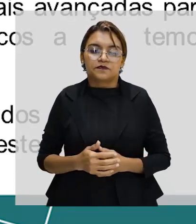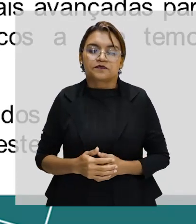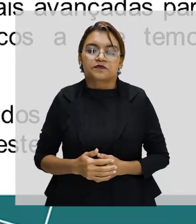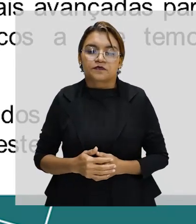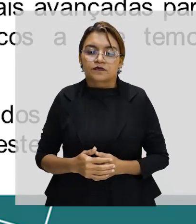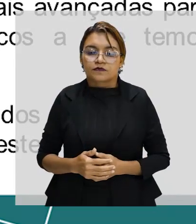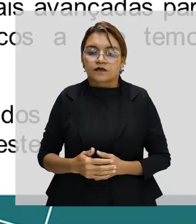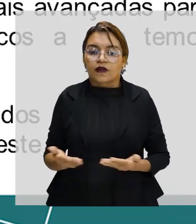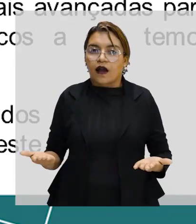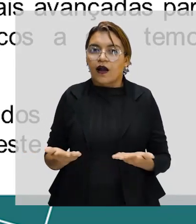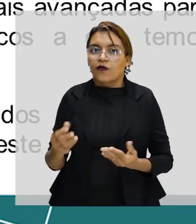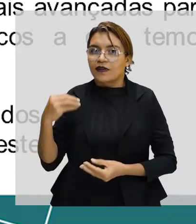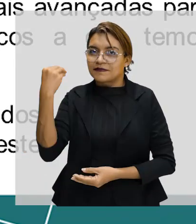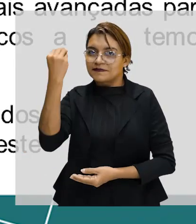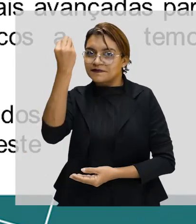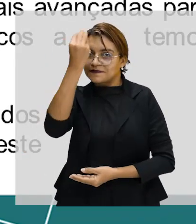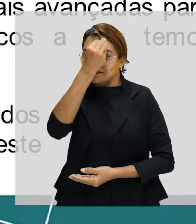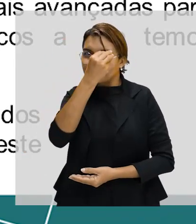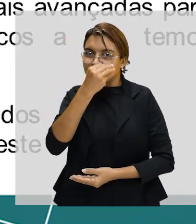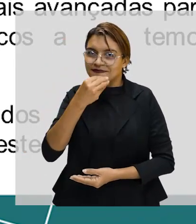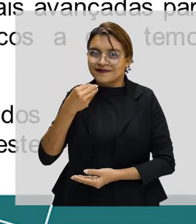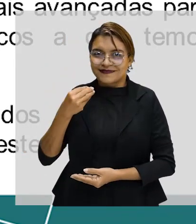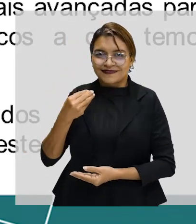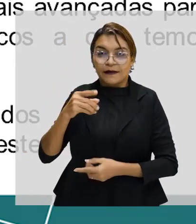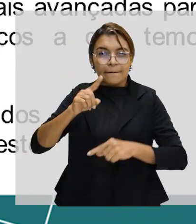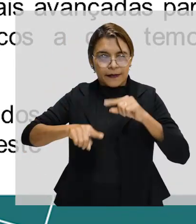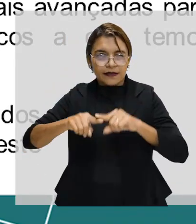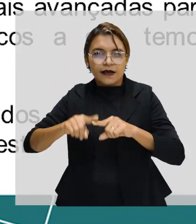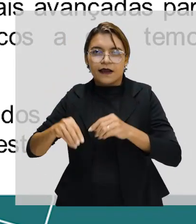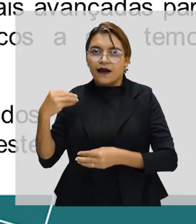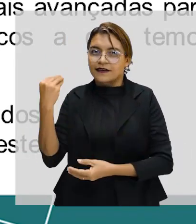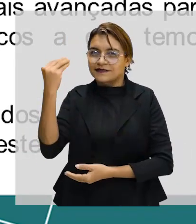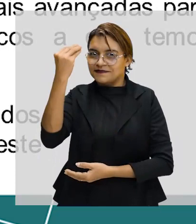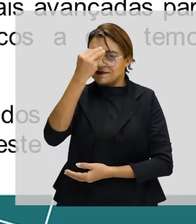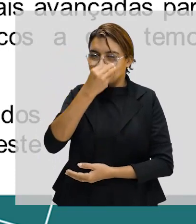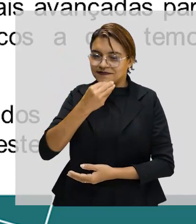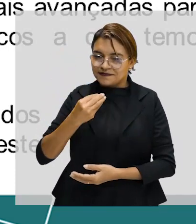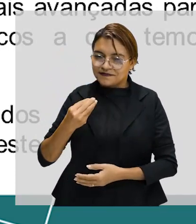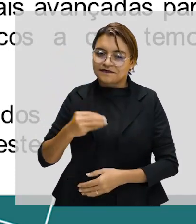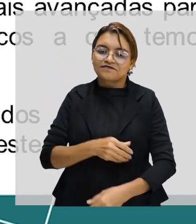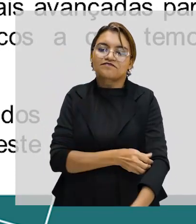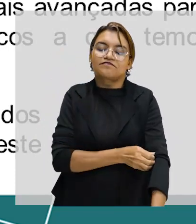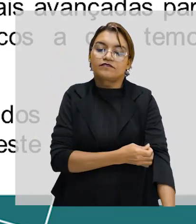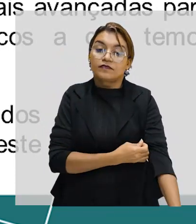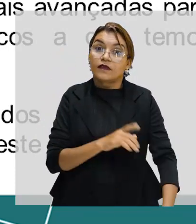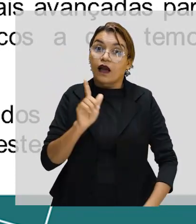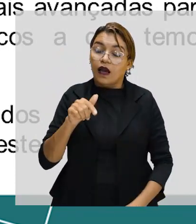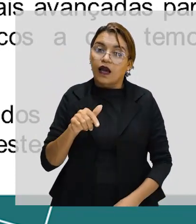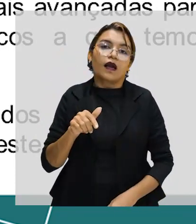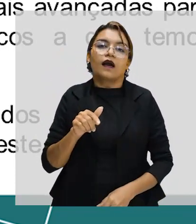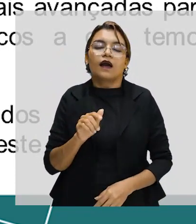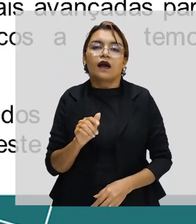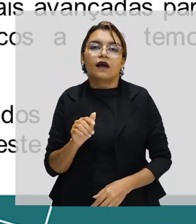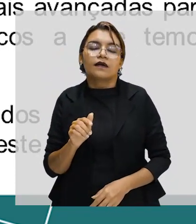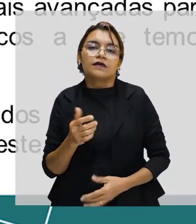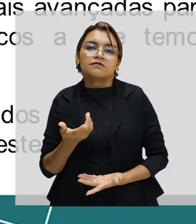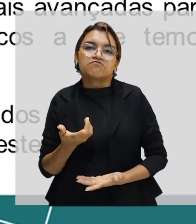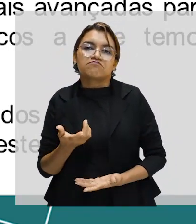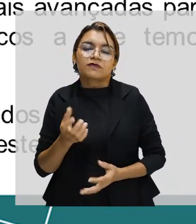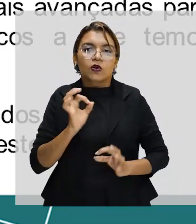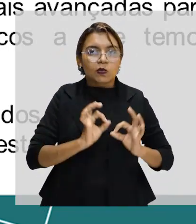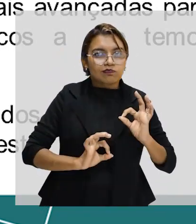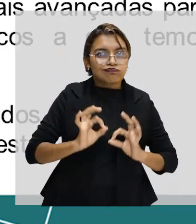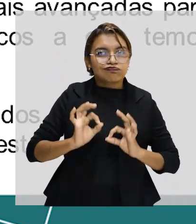falar dos cosméticos, né? Então, como já foi dito, né, o cuidado com a aparência ela é